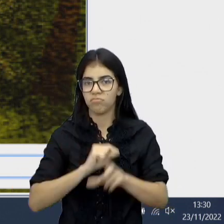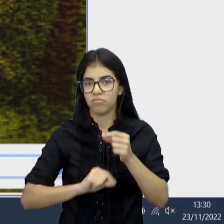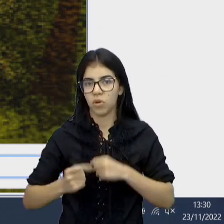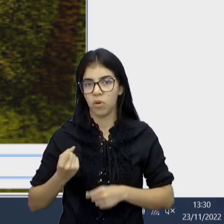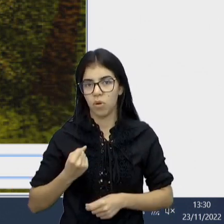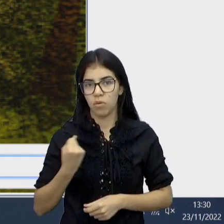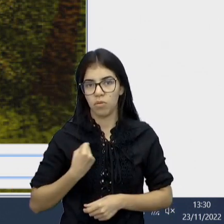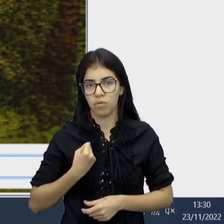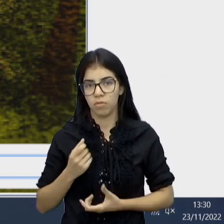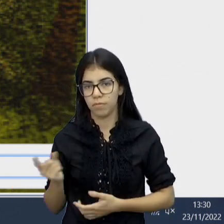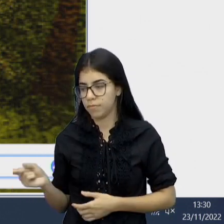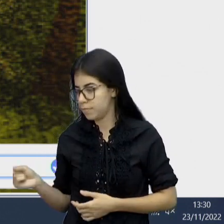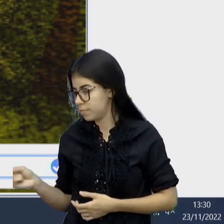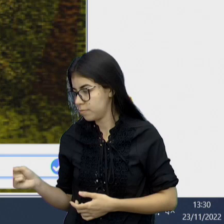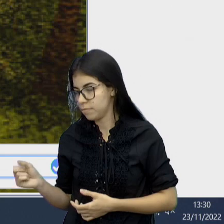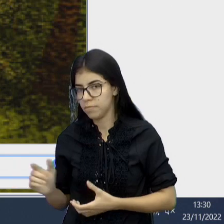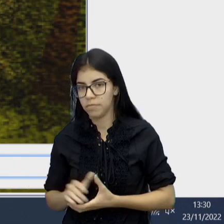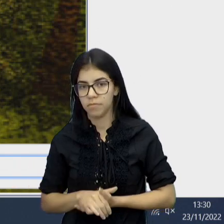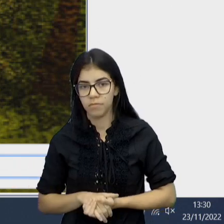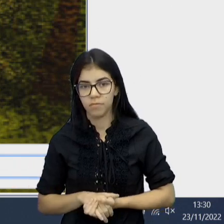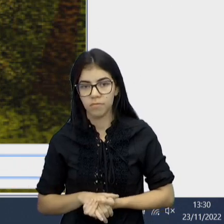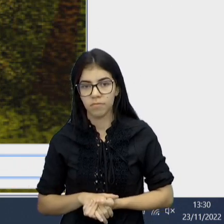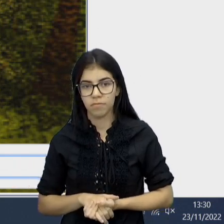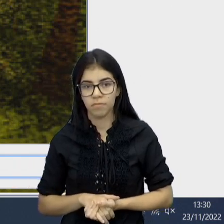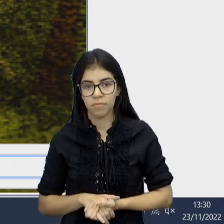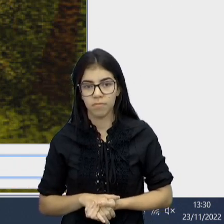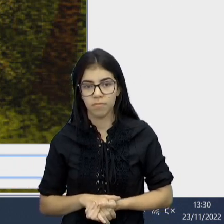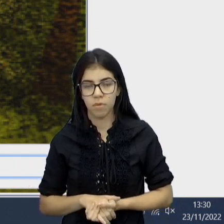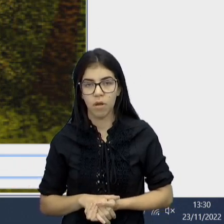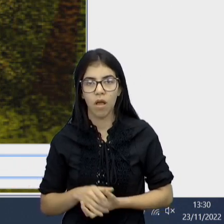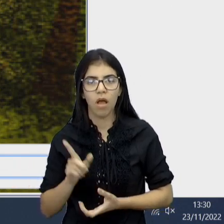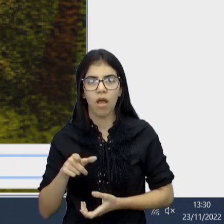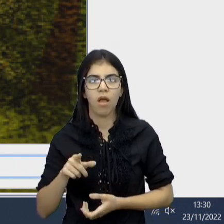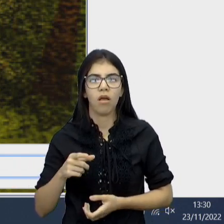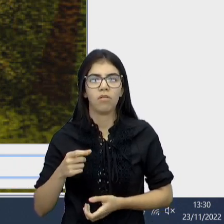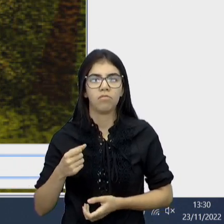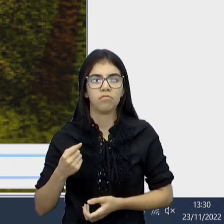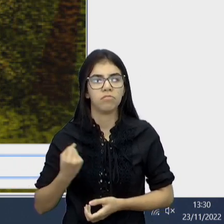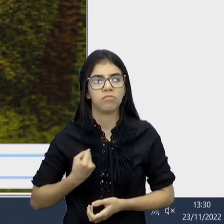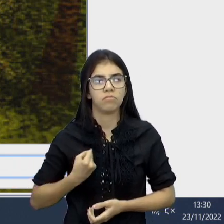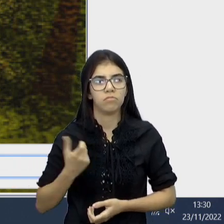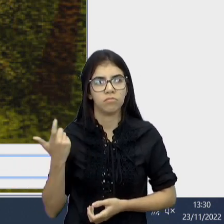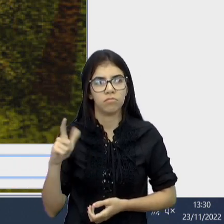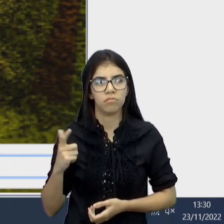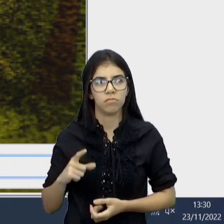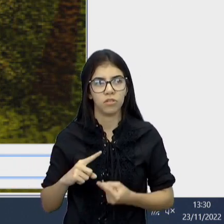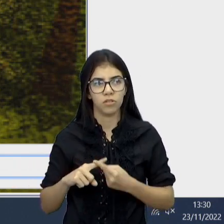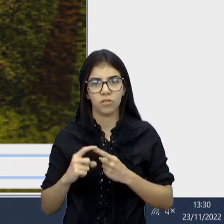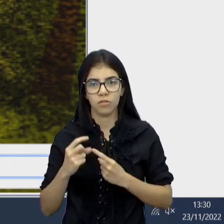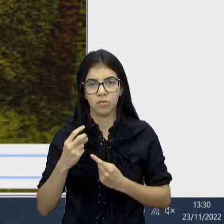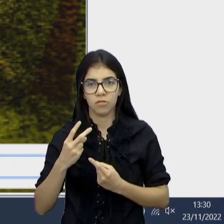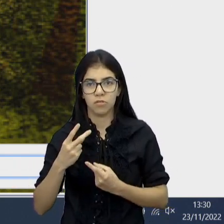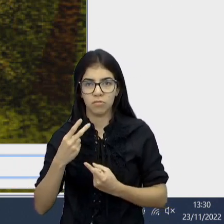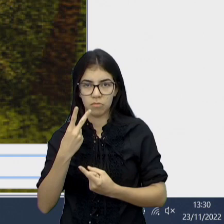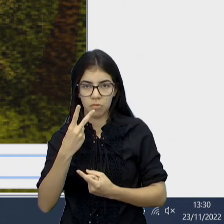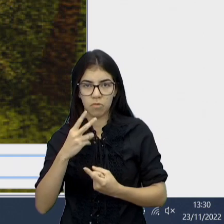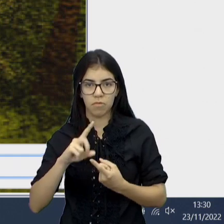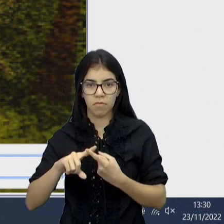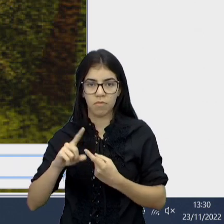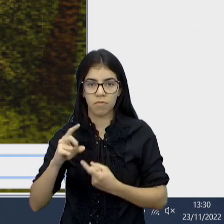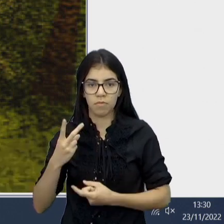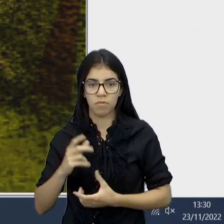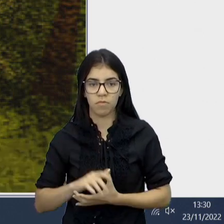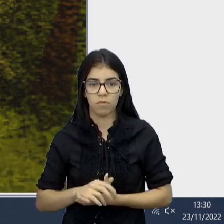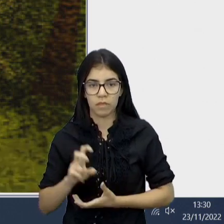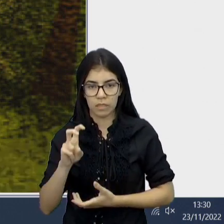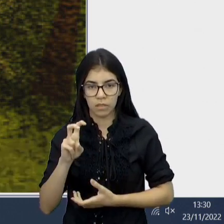vezes 2. 2. Então, não, põe outro número, né? Um número mais... Quanto você quer pôr? 2 vezes 2? Vai dar 4. 5. 5, vai. 5. Aperta Enter